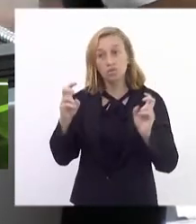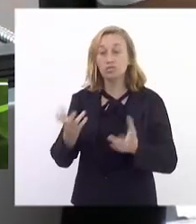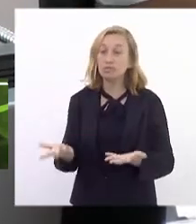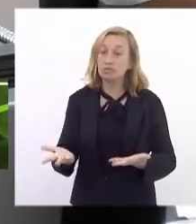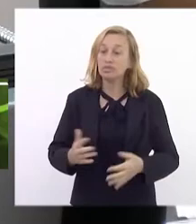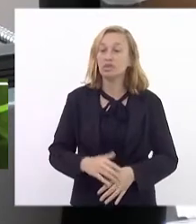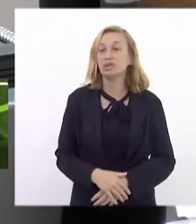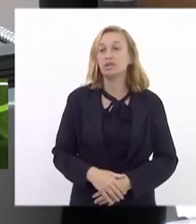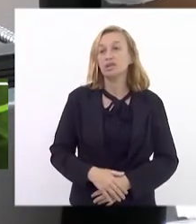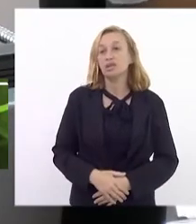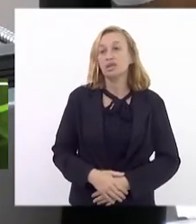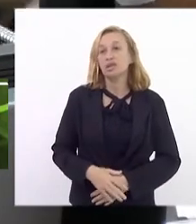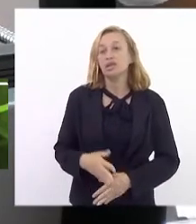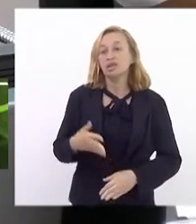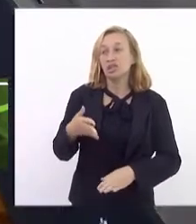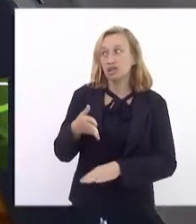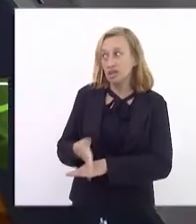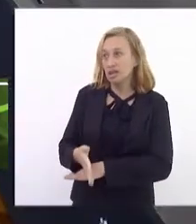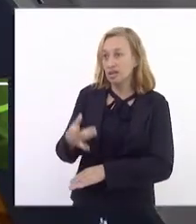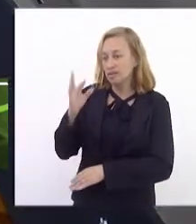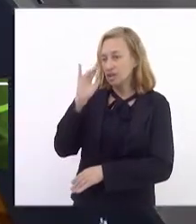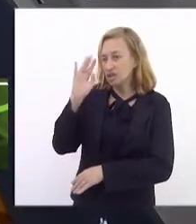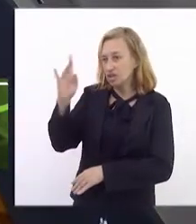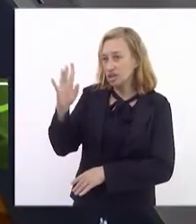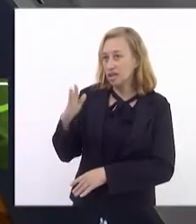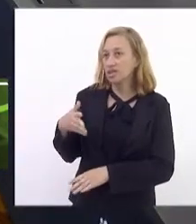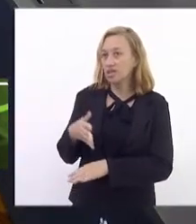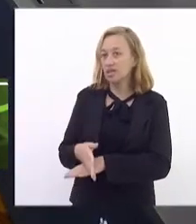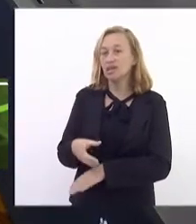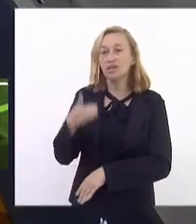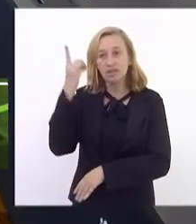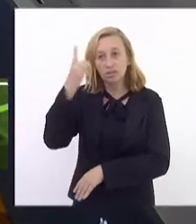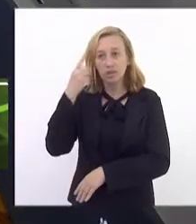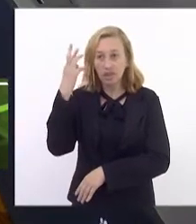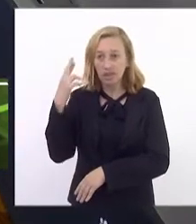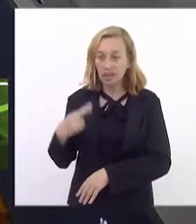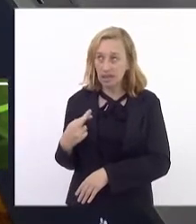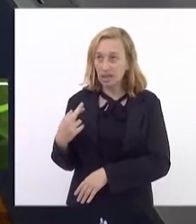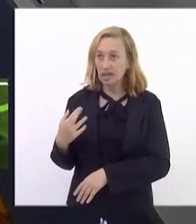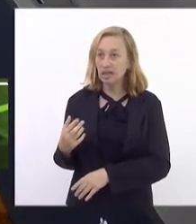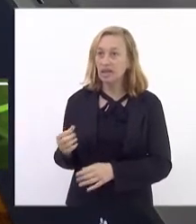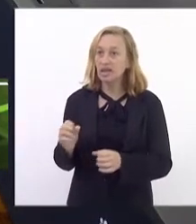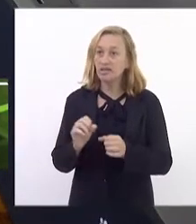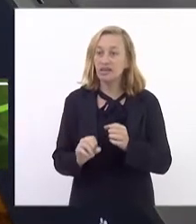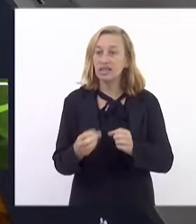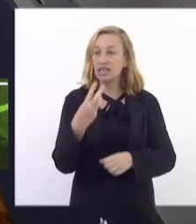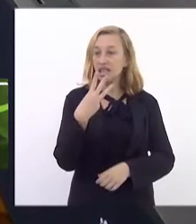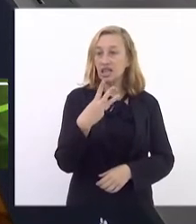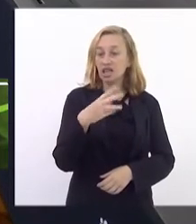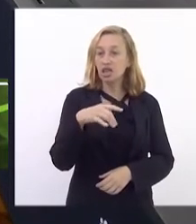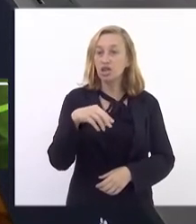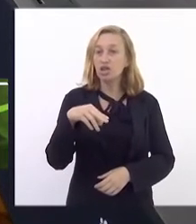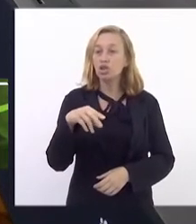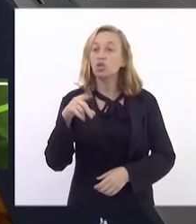imaginemos, chega a deputada Renata, que não faria isso de nenhum, diz assim, pô, tem que fazer 3 núcleos desse na